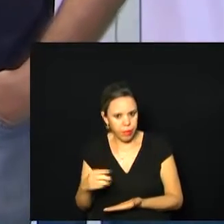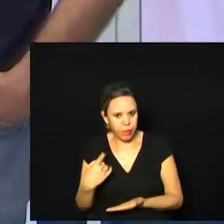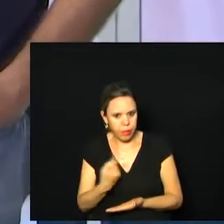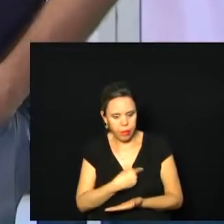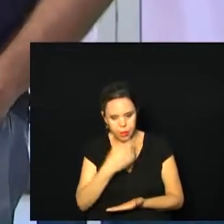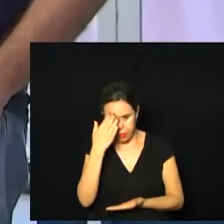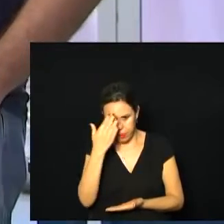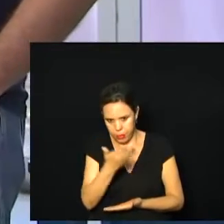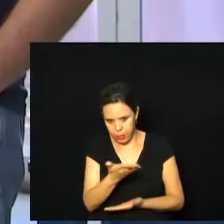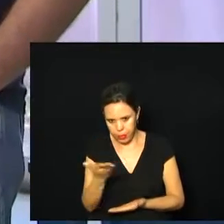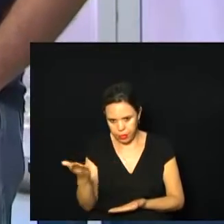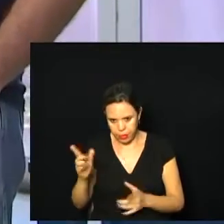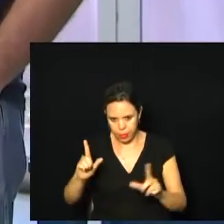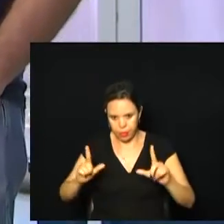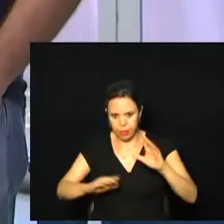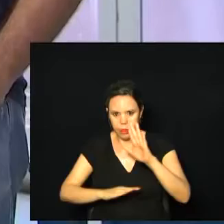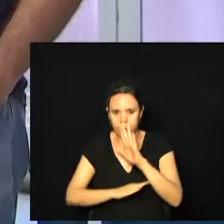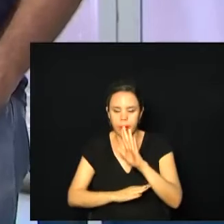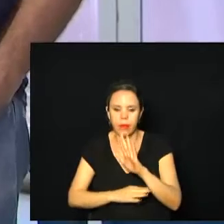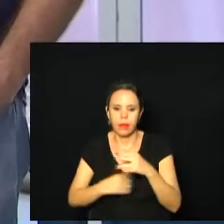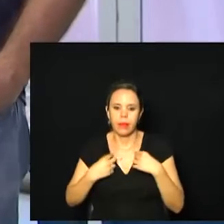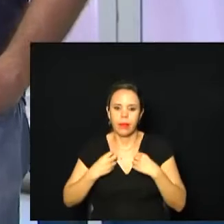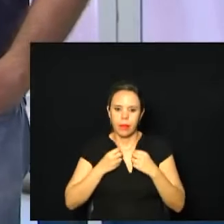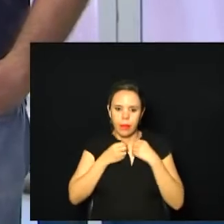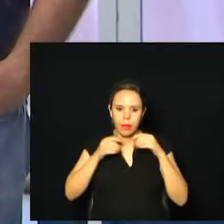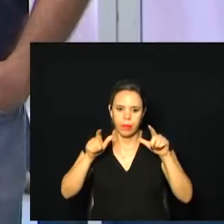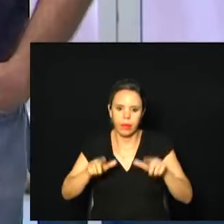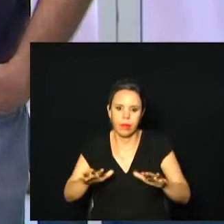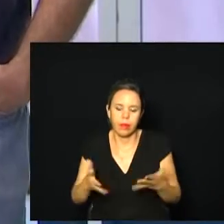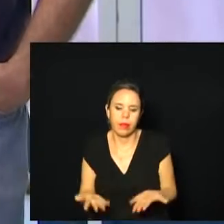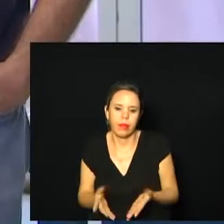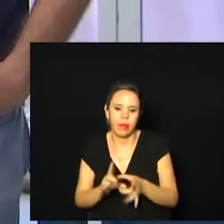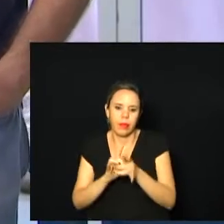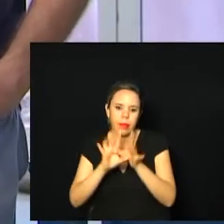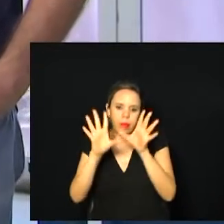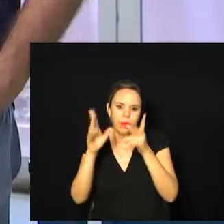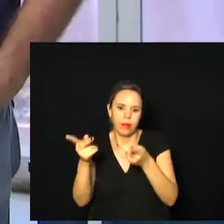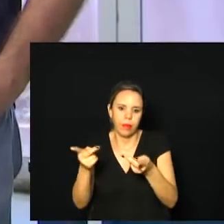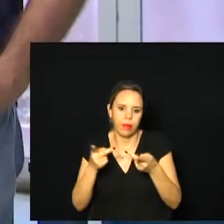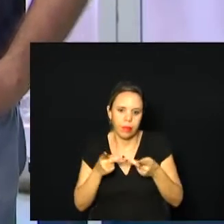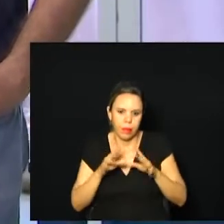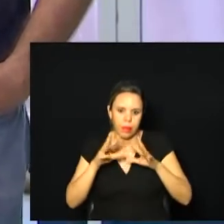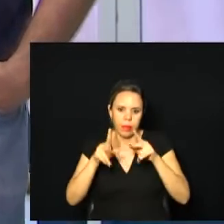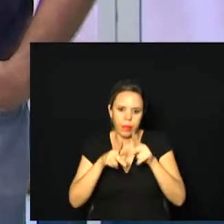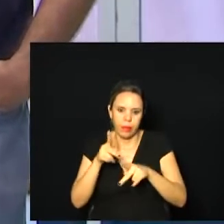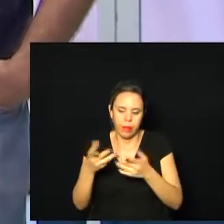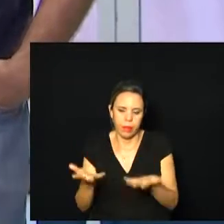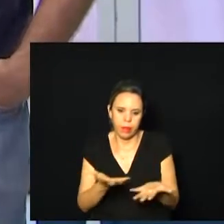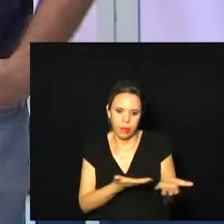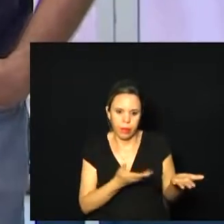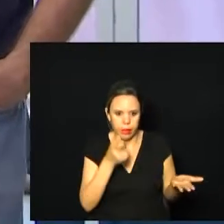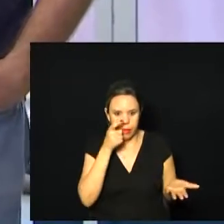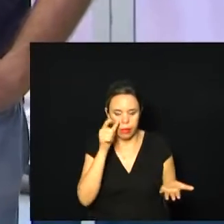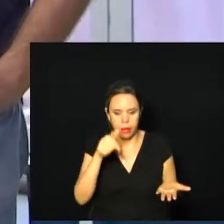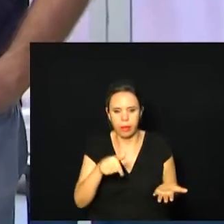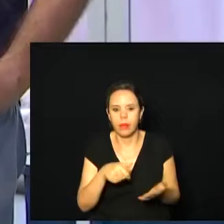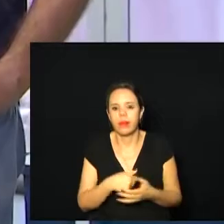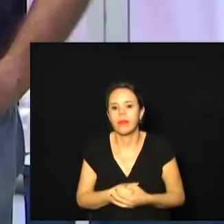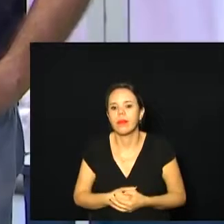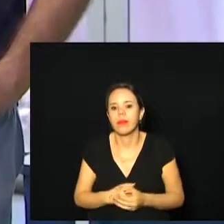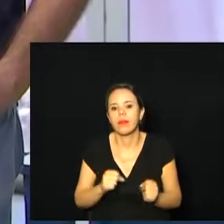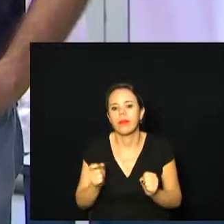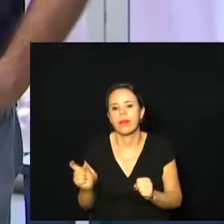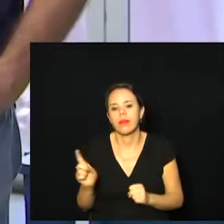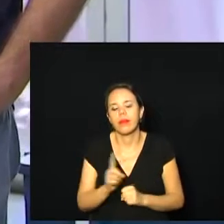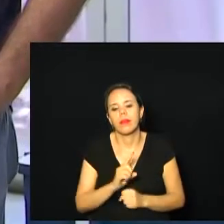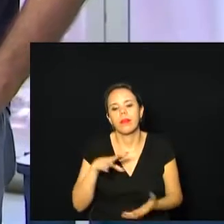que agradecemos, né, a TV Câmara, esse espaço, né, e deixamos aqui o nosso convite para que todos, né, que estão nos assistindo possam